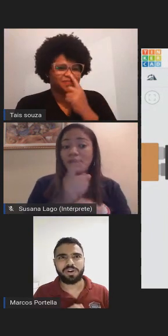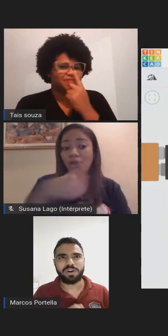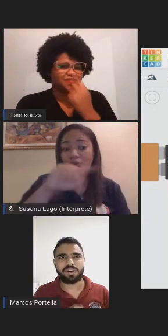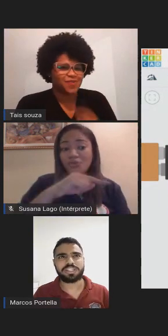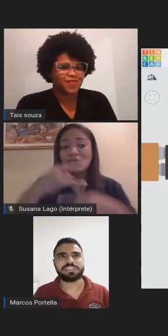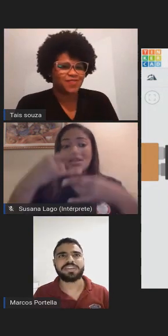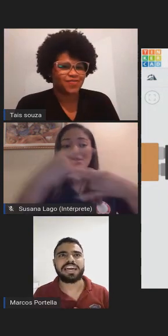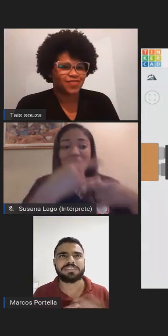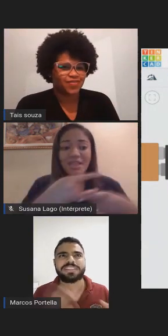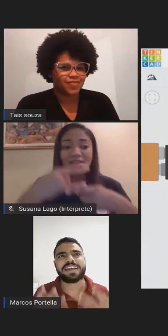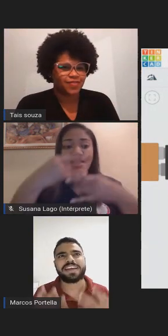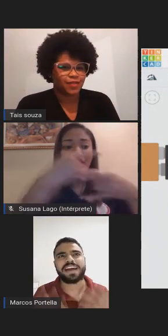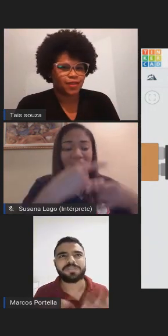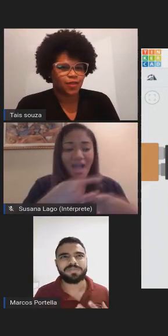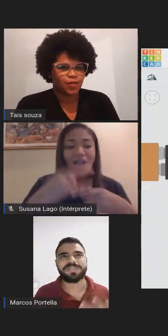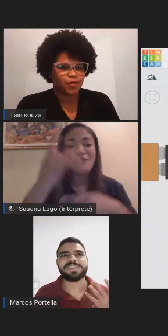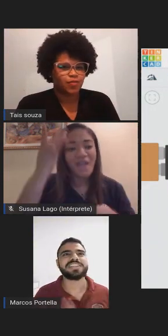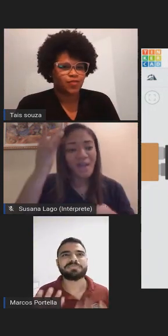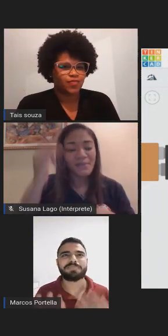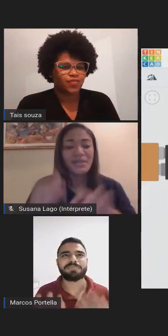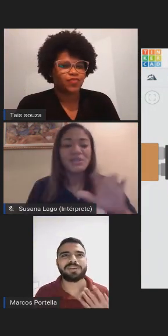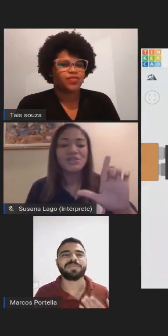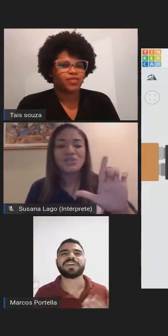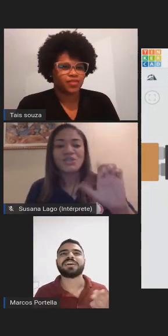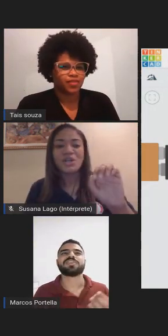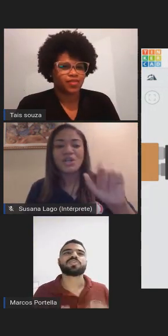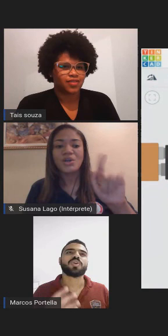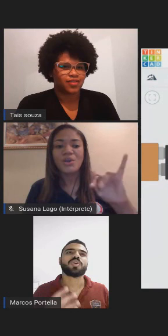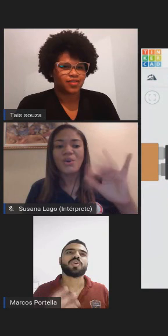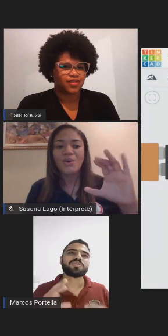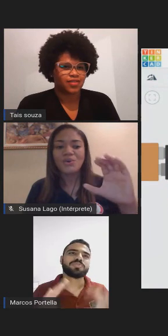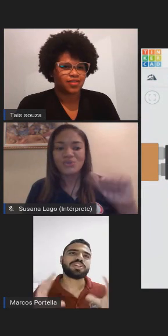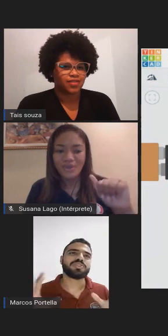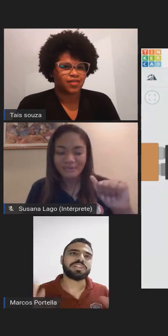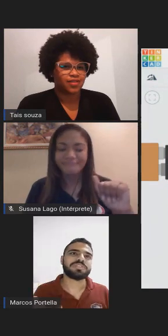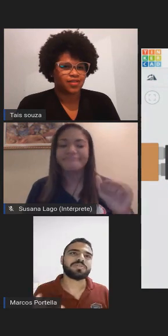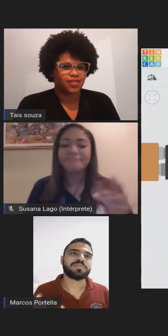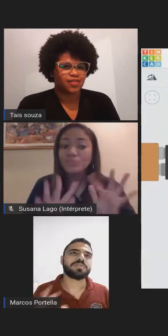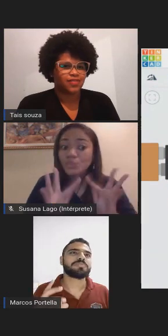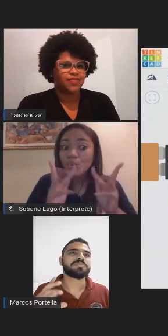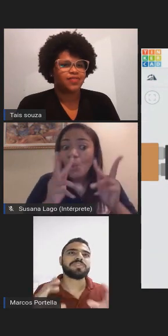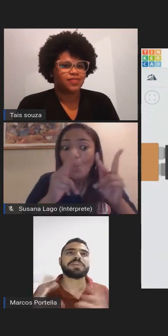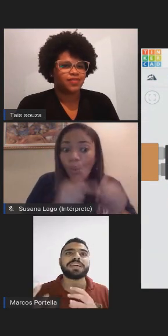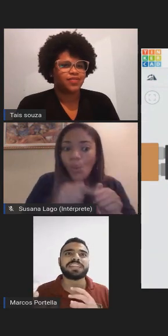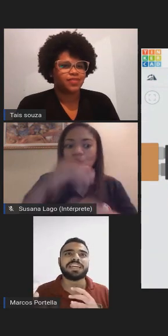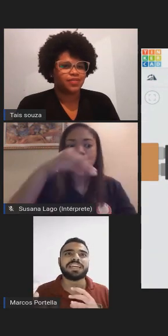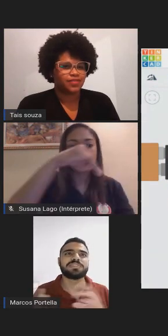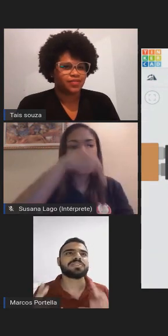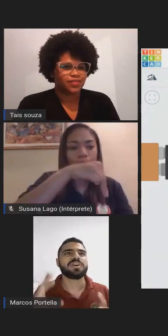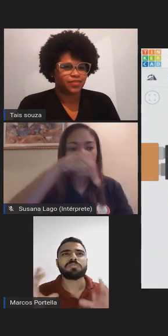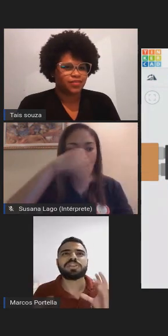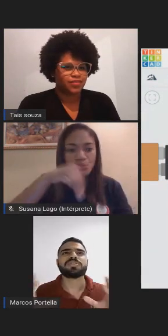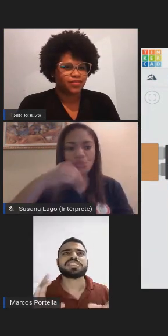amanhã de lógica, que vai ser uma live especial. De antemão, todos os monitores vão estar